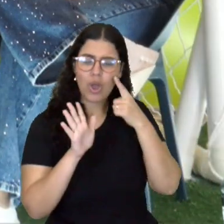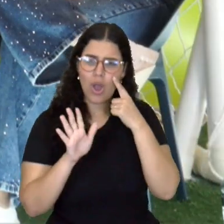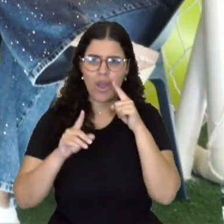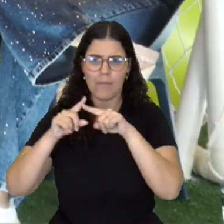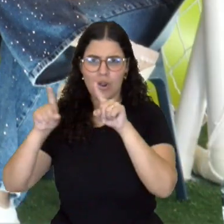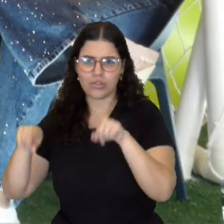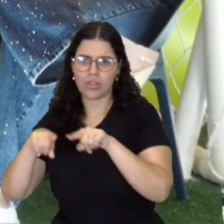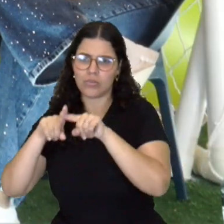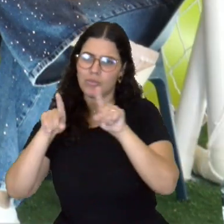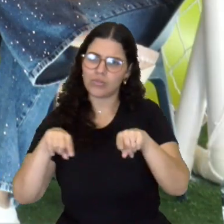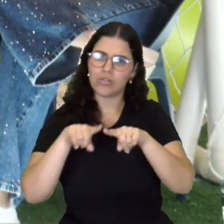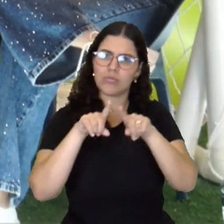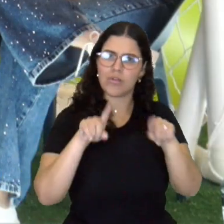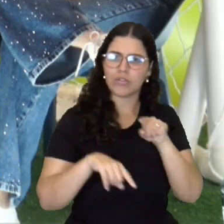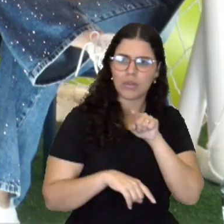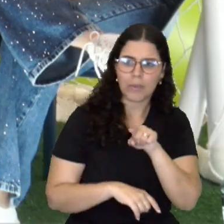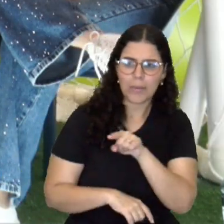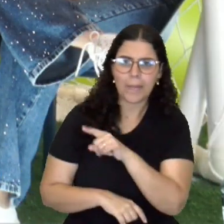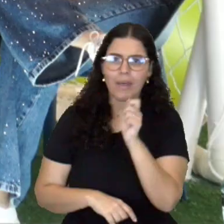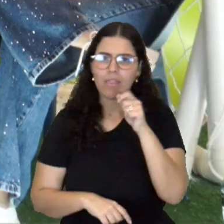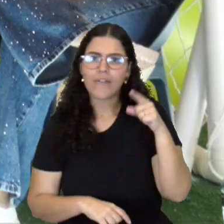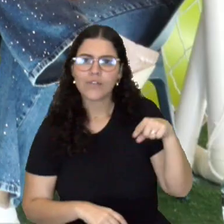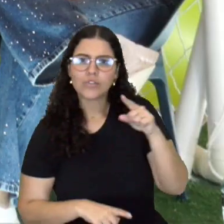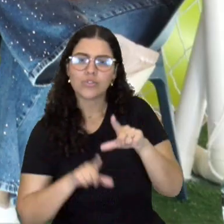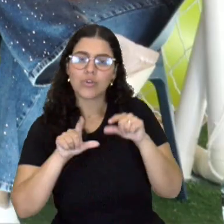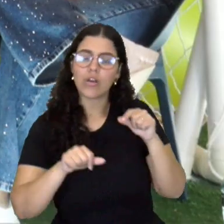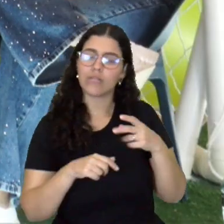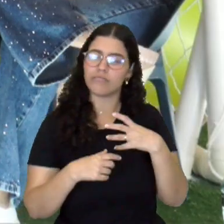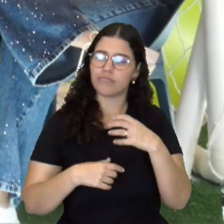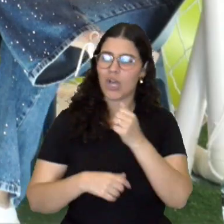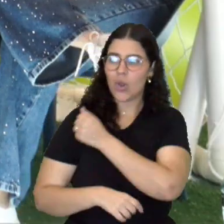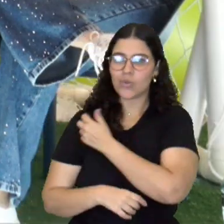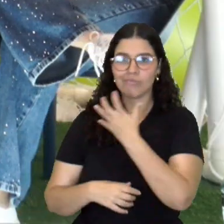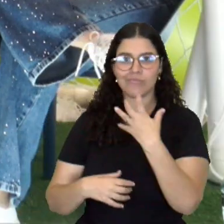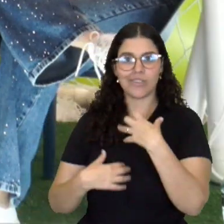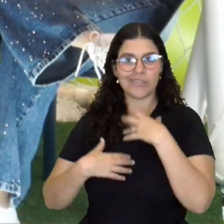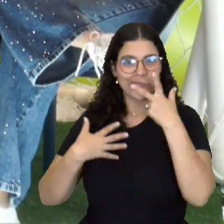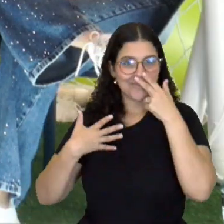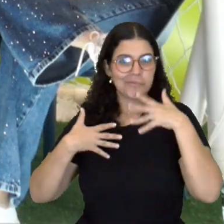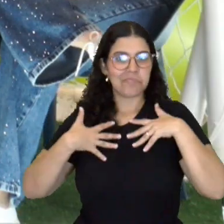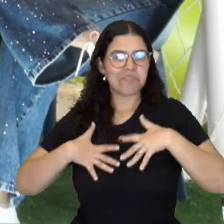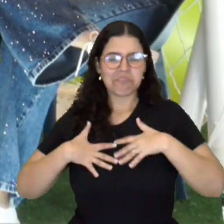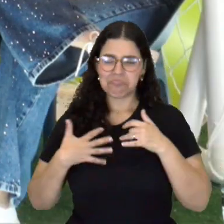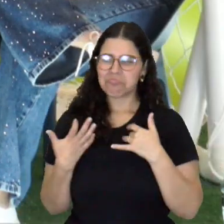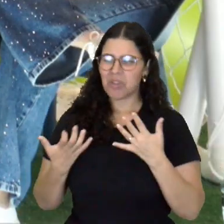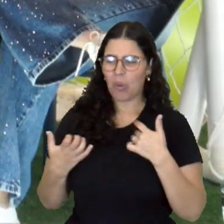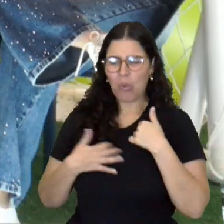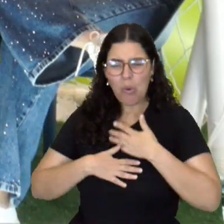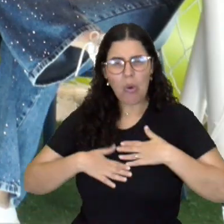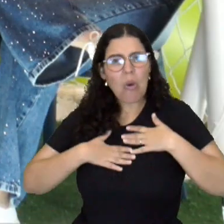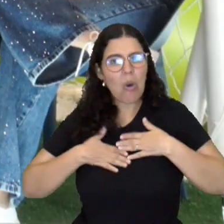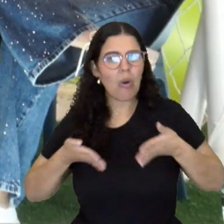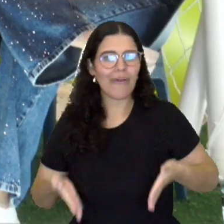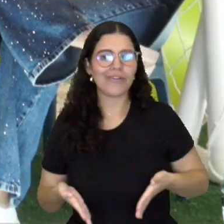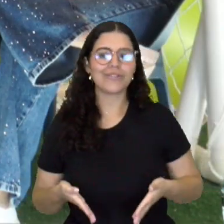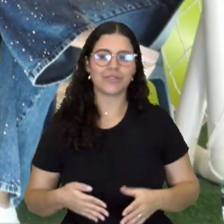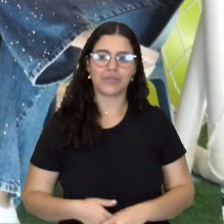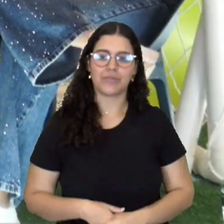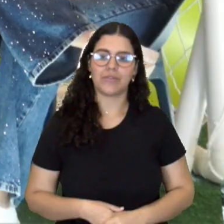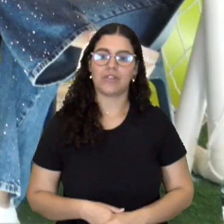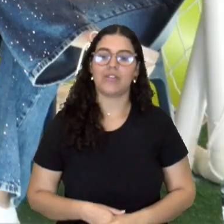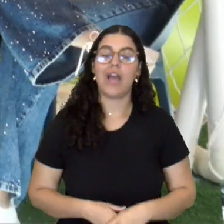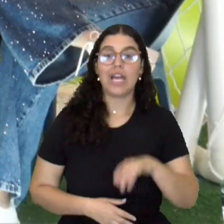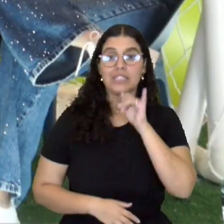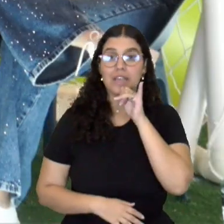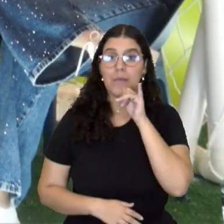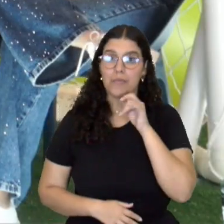importante quando a gente pega os alunos e consegue fazer, olha, você pode estar lá. Então, por exemplo, todo o começo do ano, independente